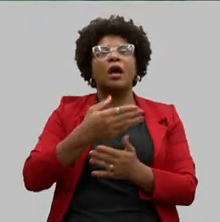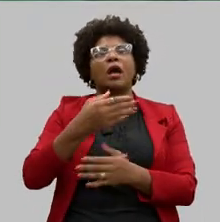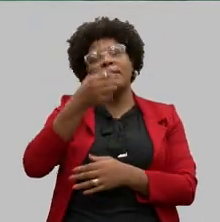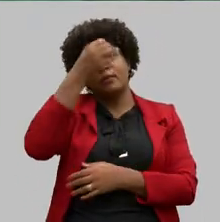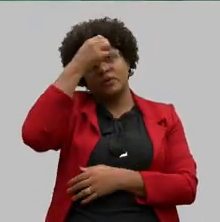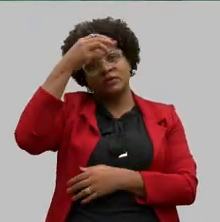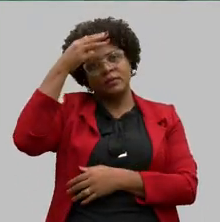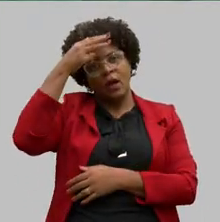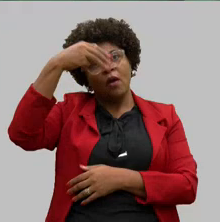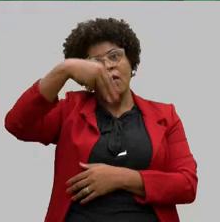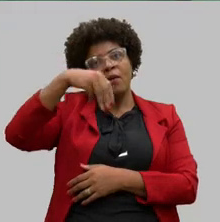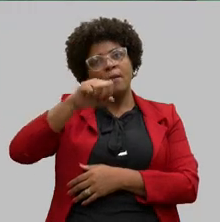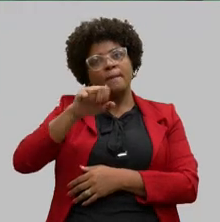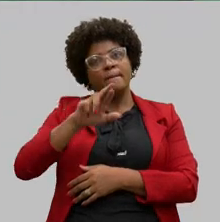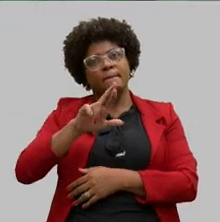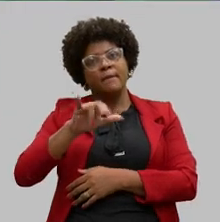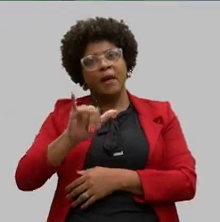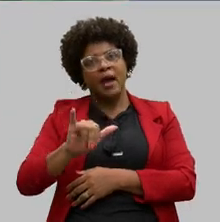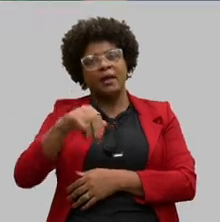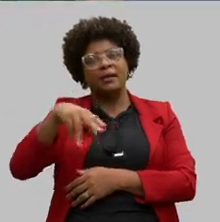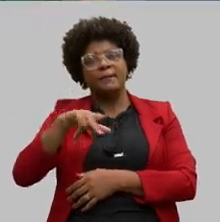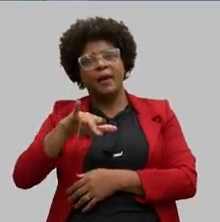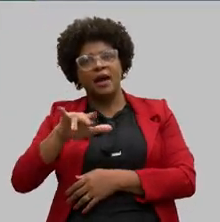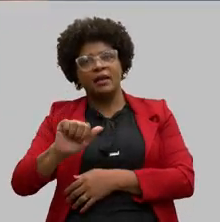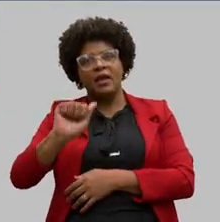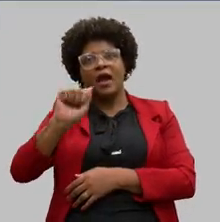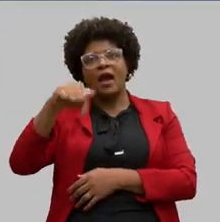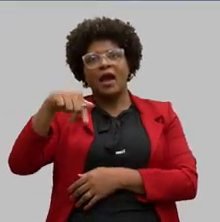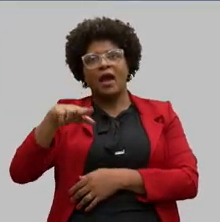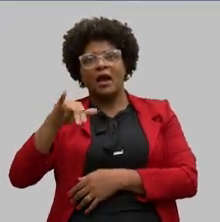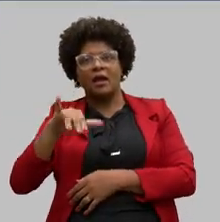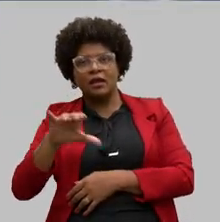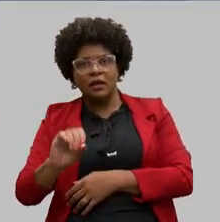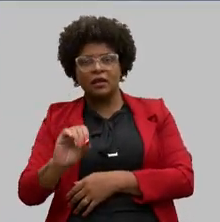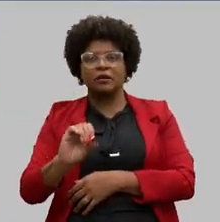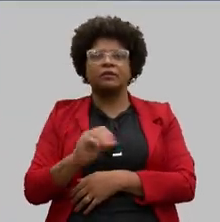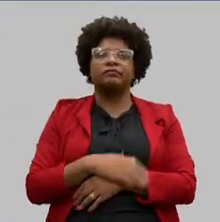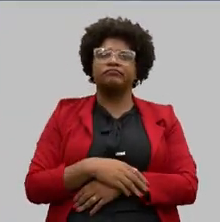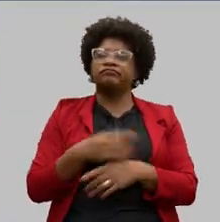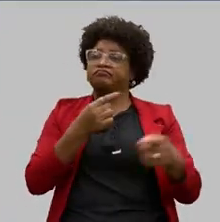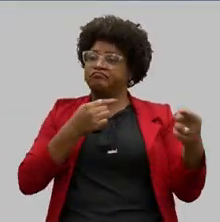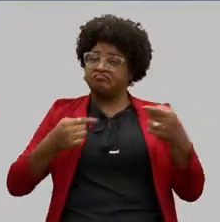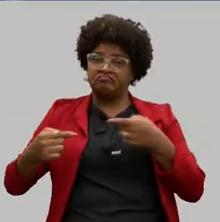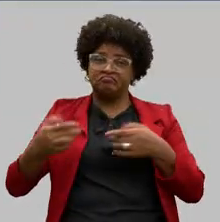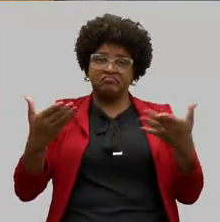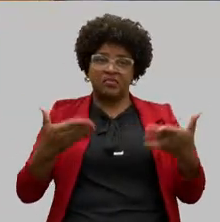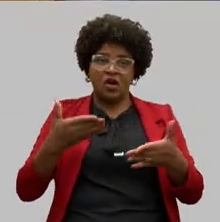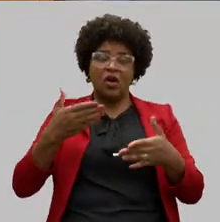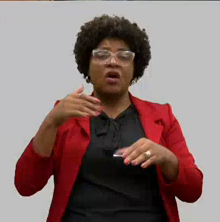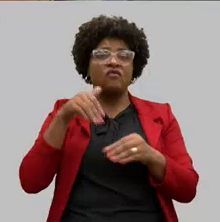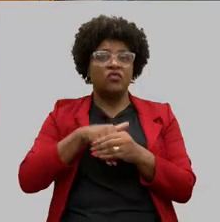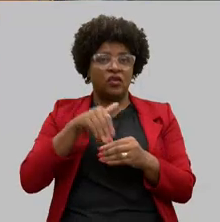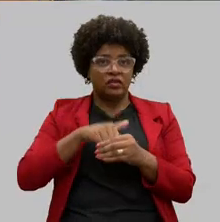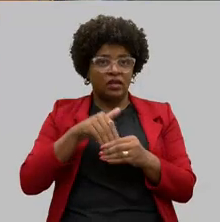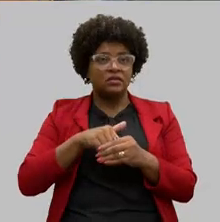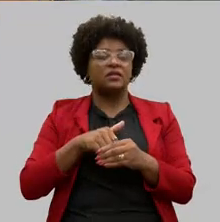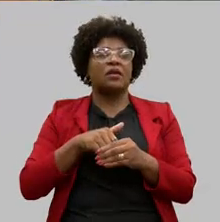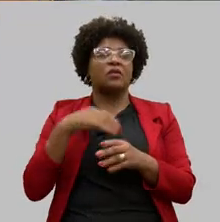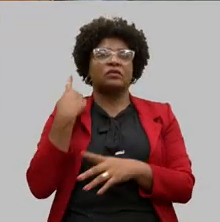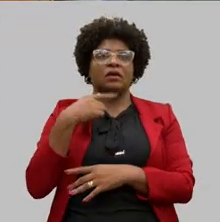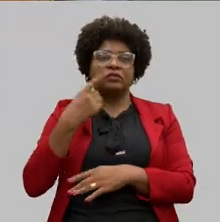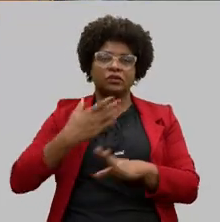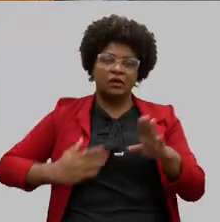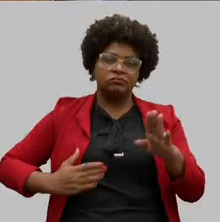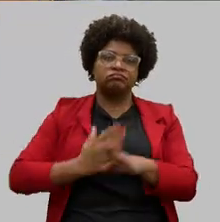Ubá em discussão em votação senhores deputados que apra permaneça como se encontram